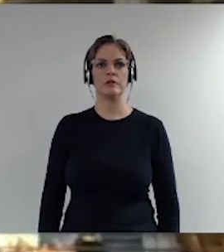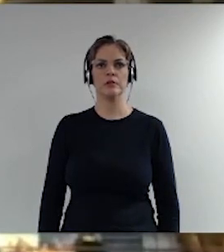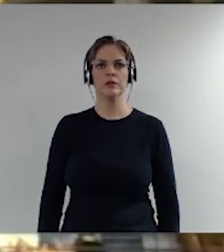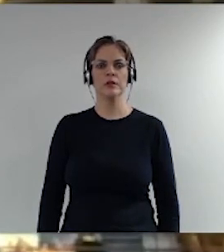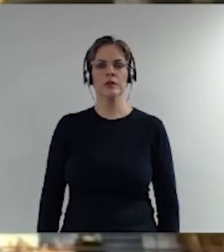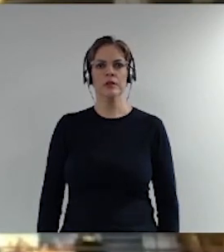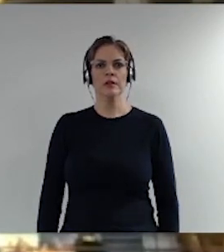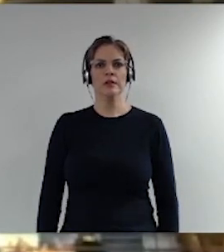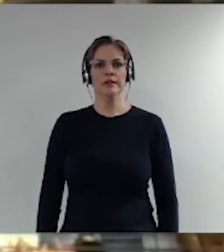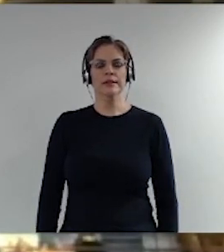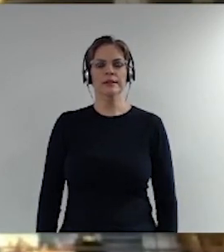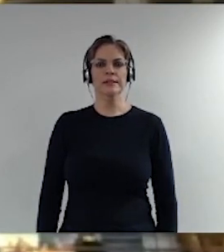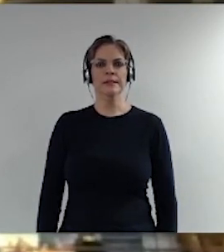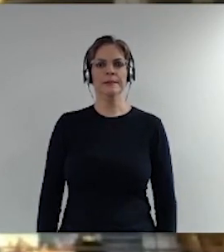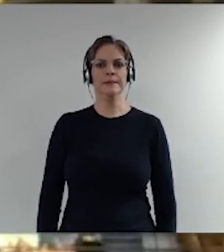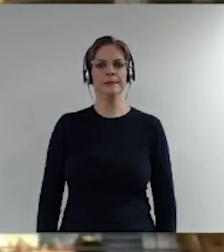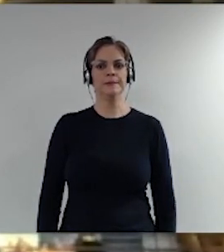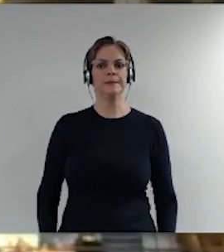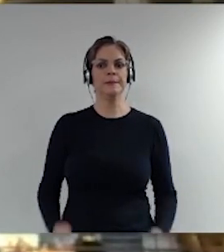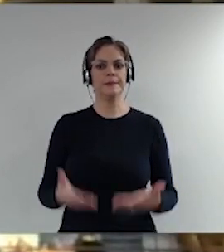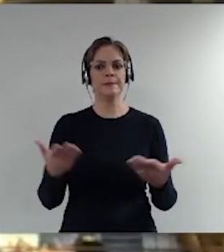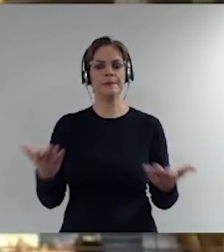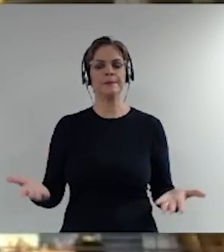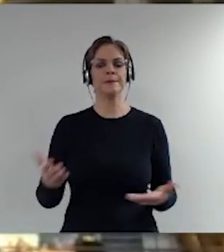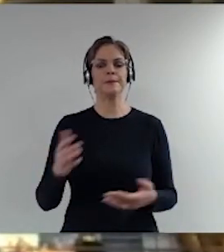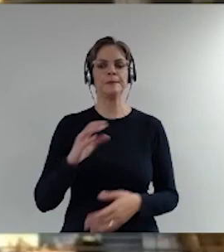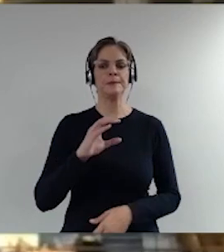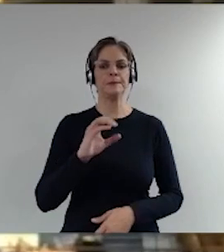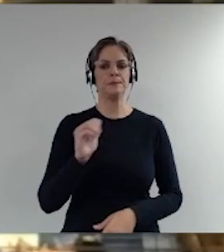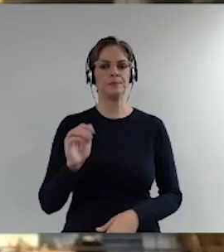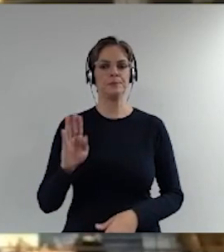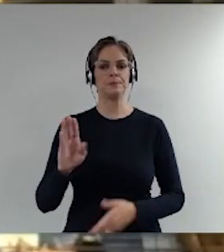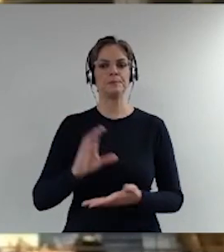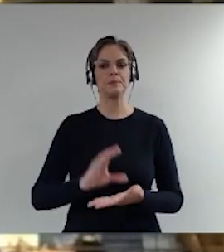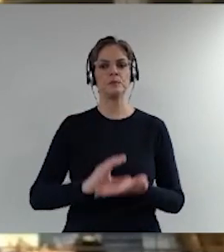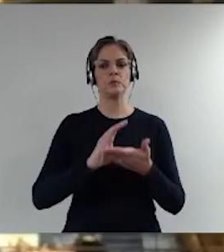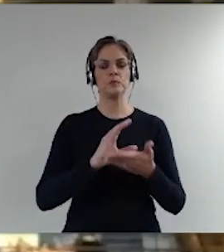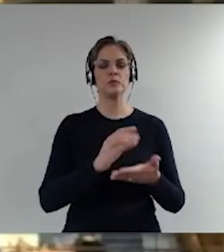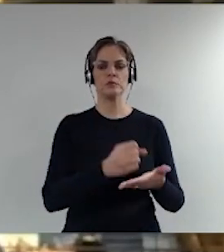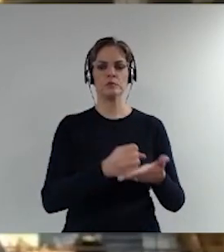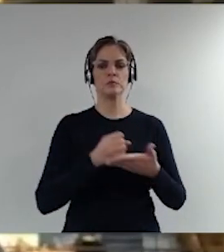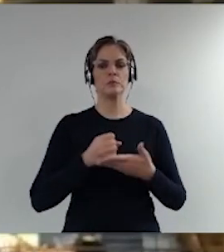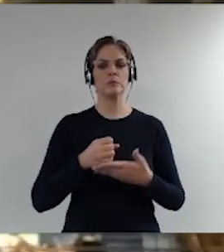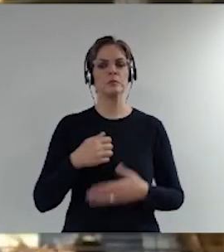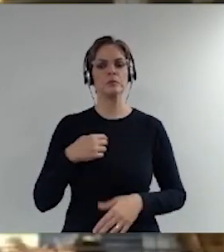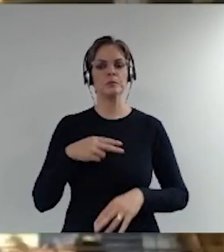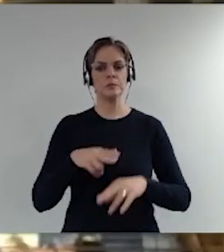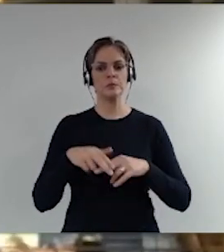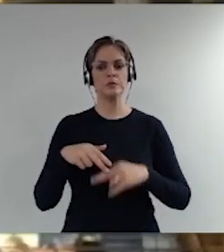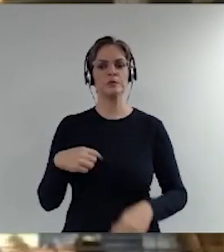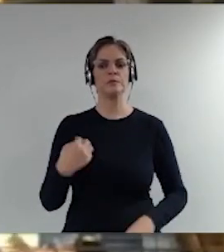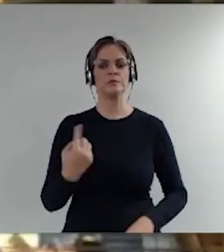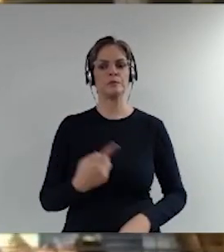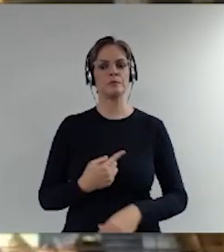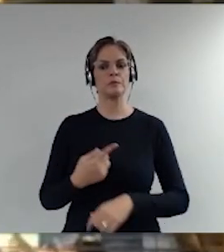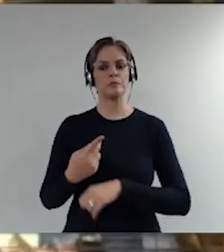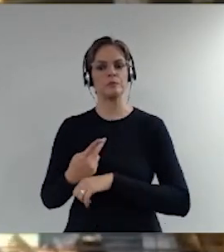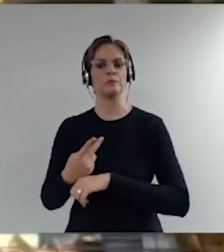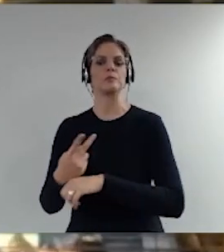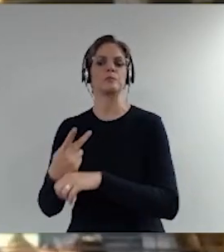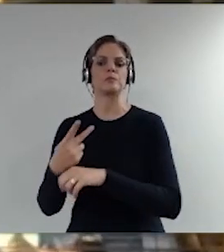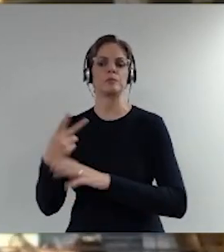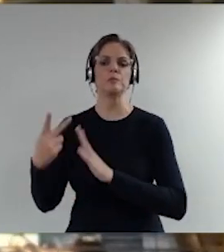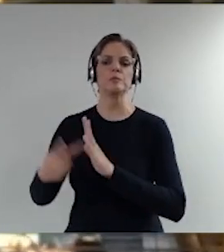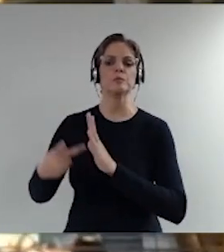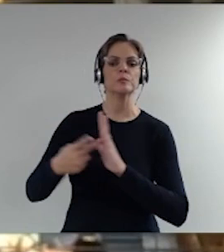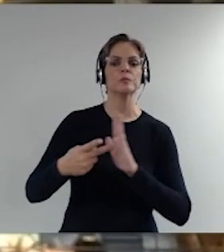com a anuência do Conselho Federal da Ordem dos Advogados, fomos atrás de diversos projetos junto